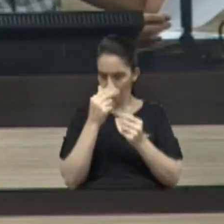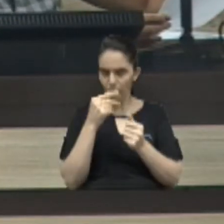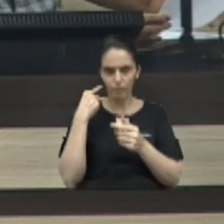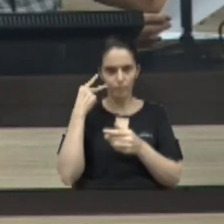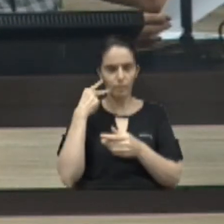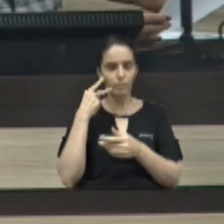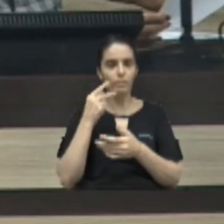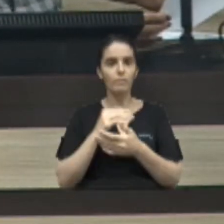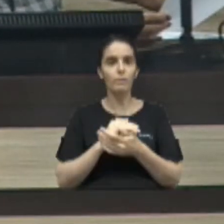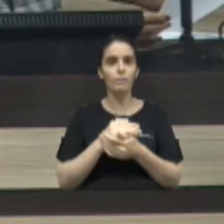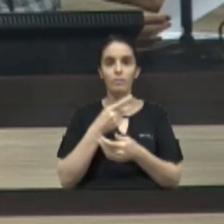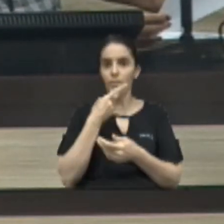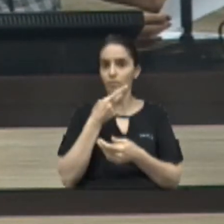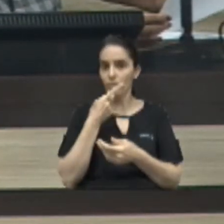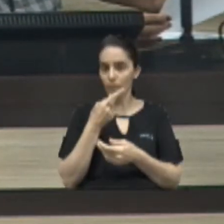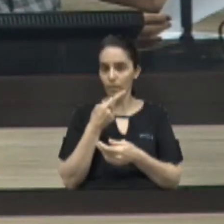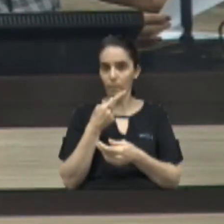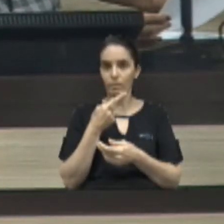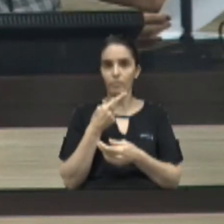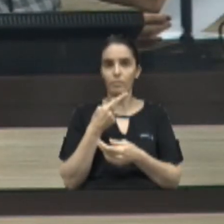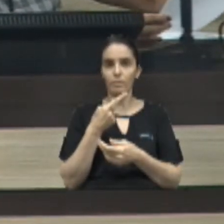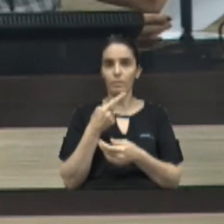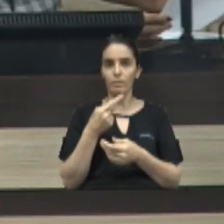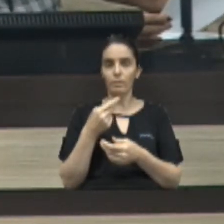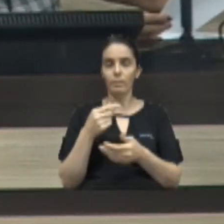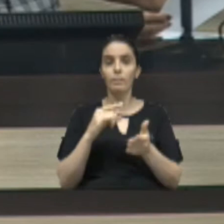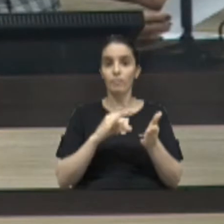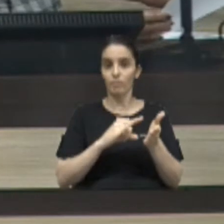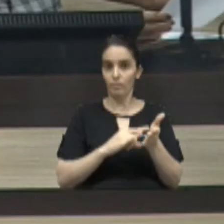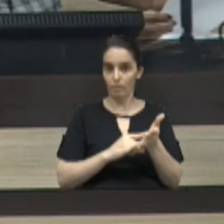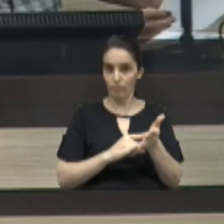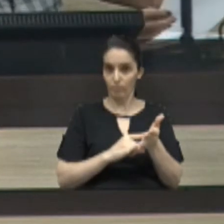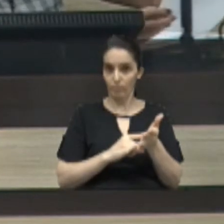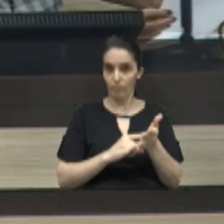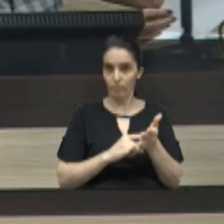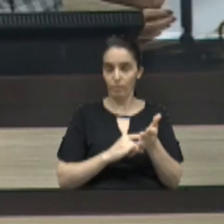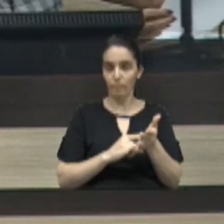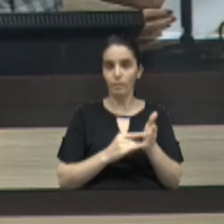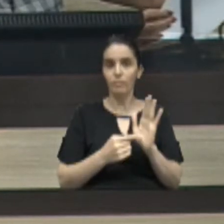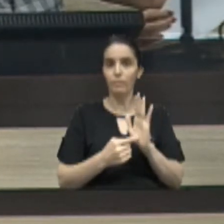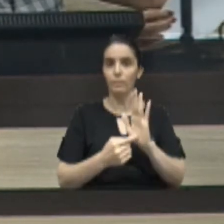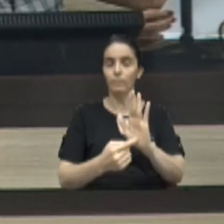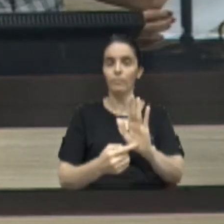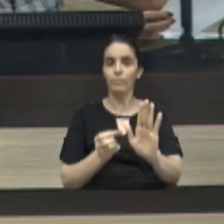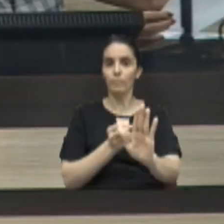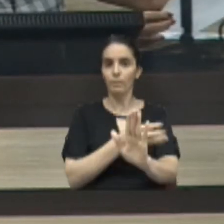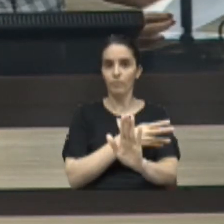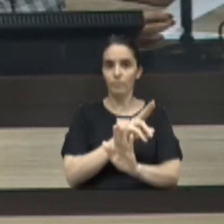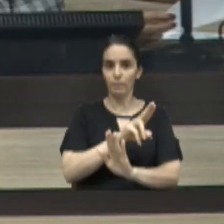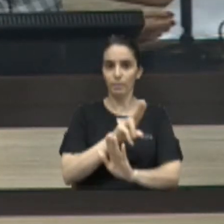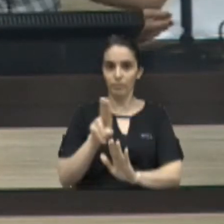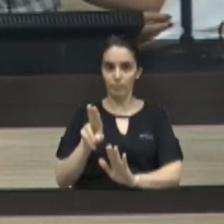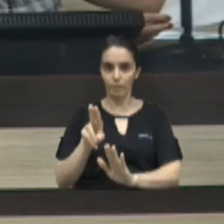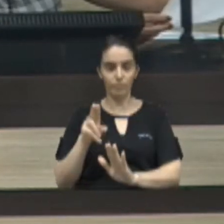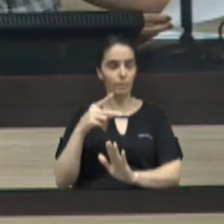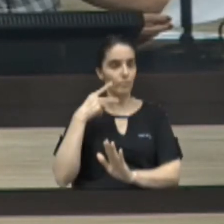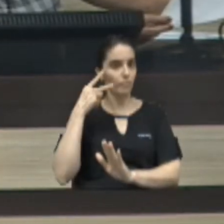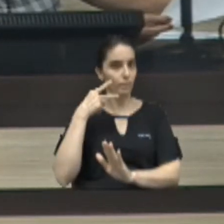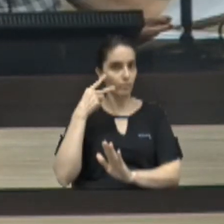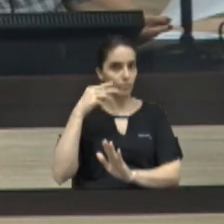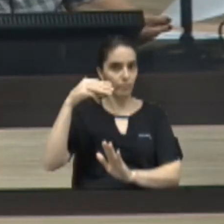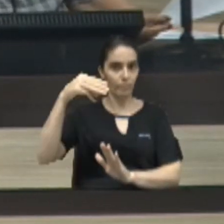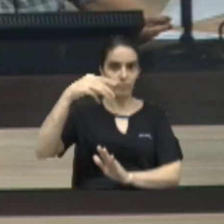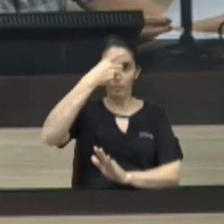membros manifestam-se por meio do presente ofício nova indicação, contemplando os nomes dos vereadores